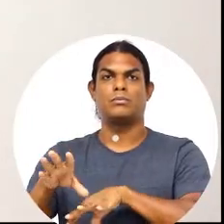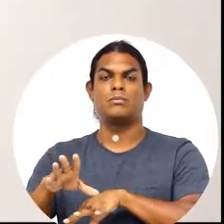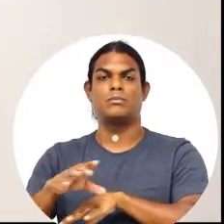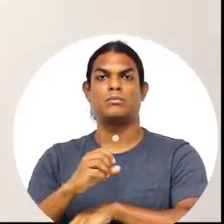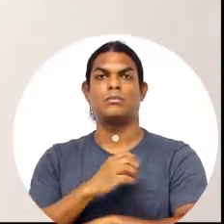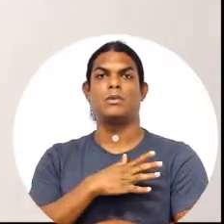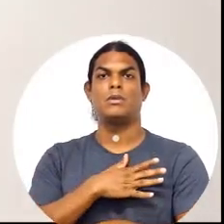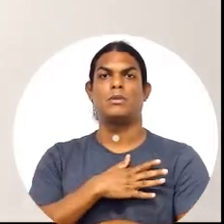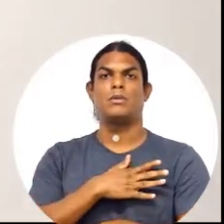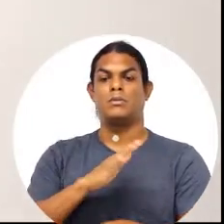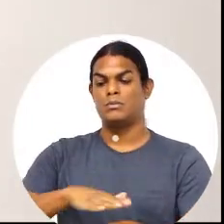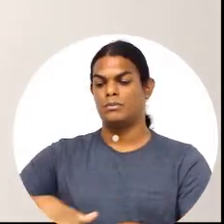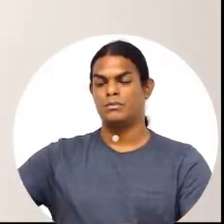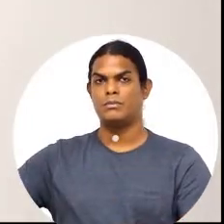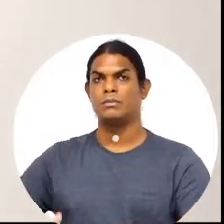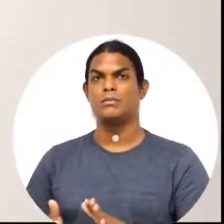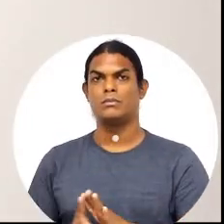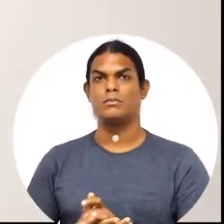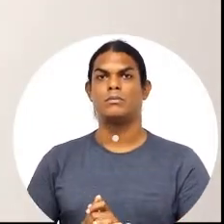com qualidade pelo Estado.